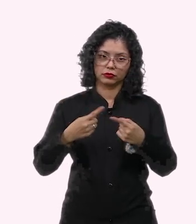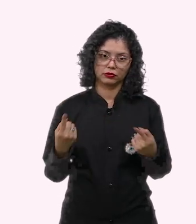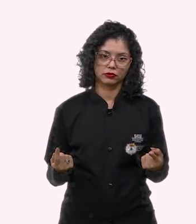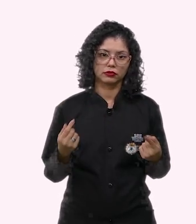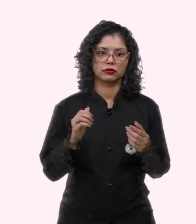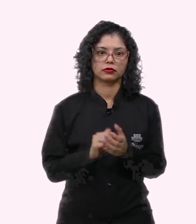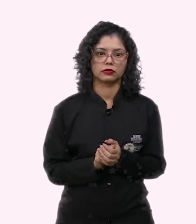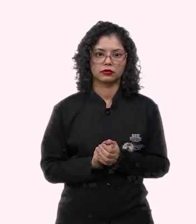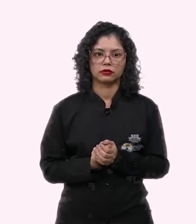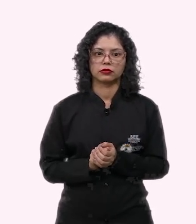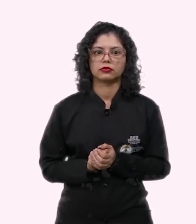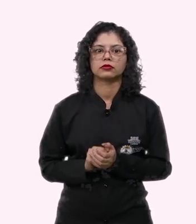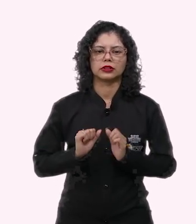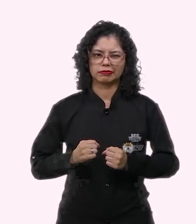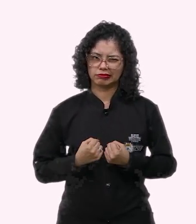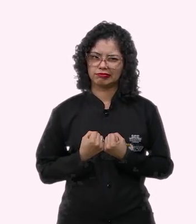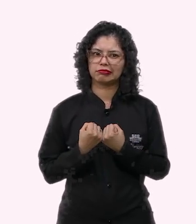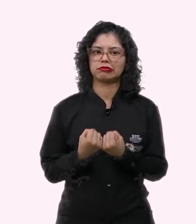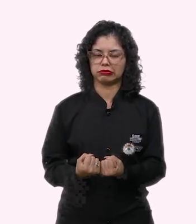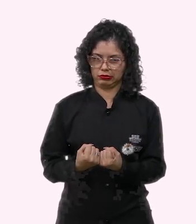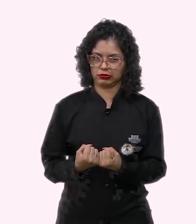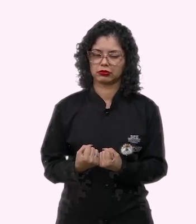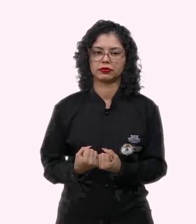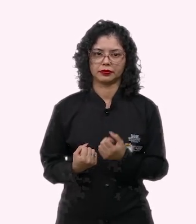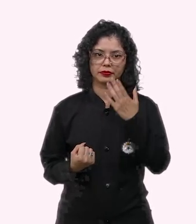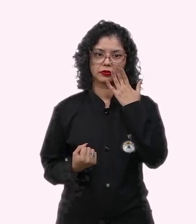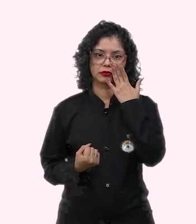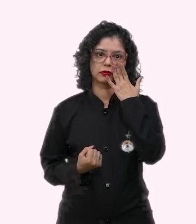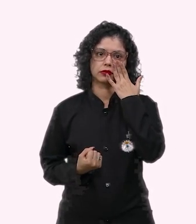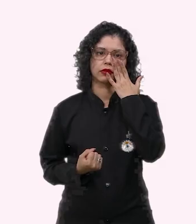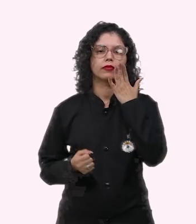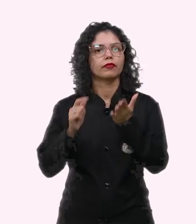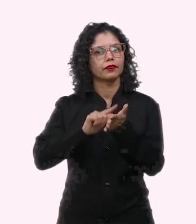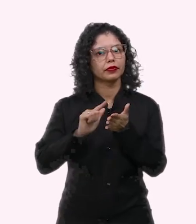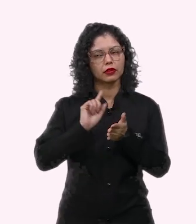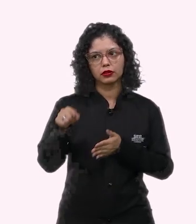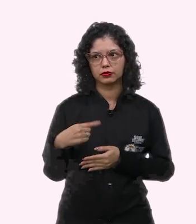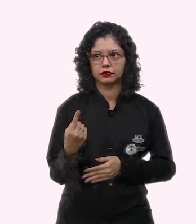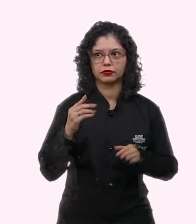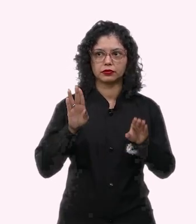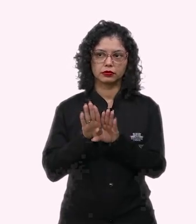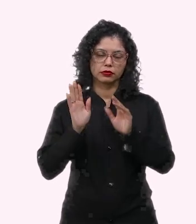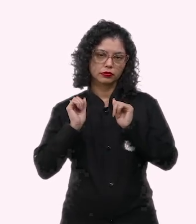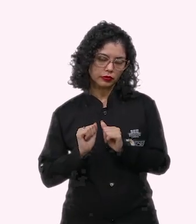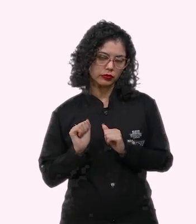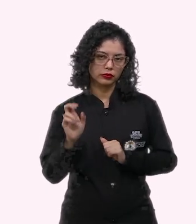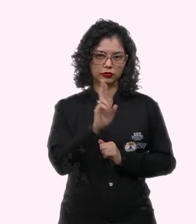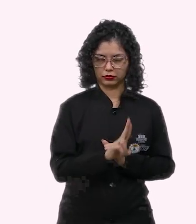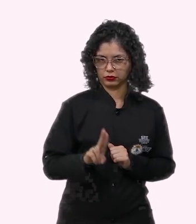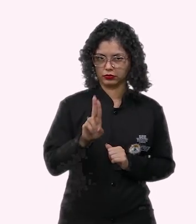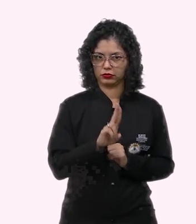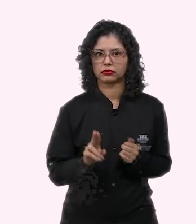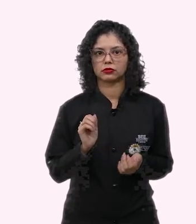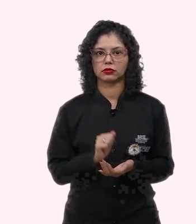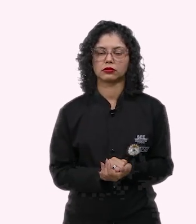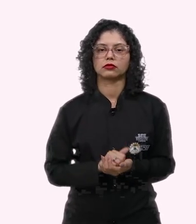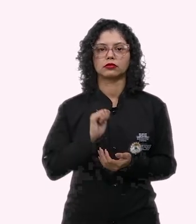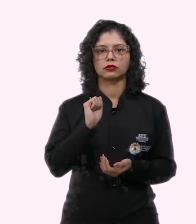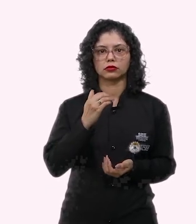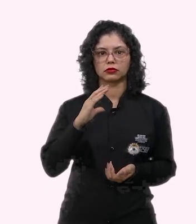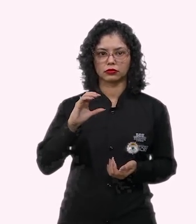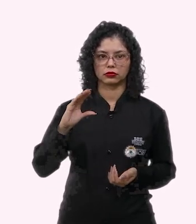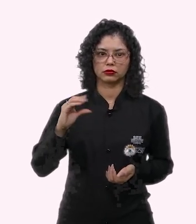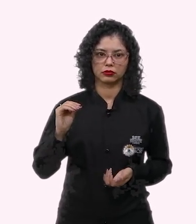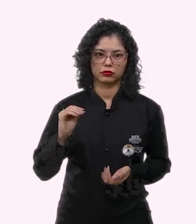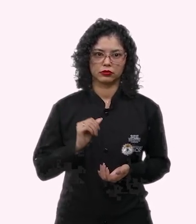panela extremamente pesada, né, gente? Muito difícil de lavar depois. E também a gente pode utilizar as panelas de aço